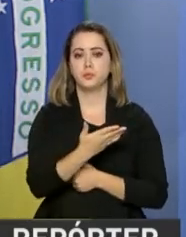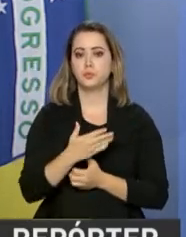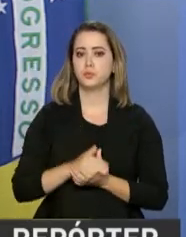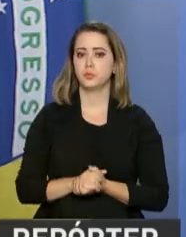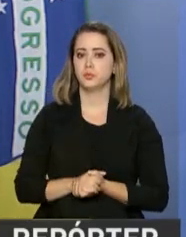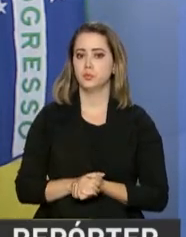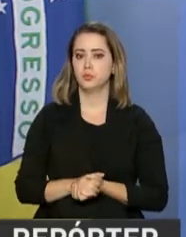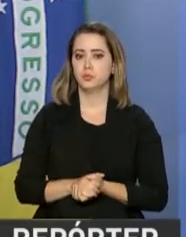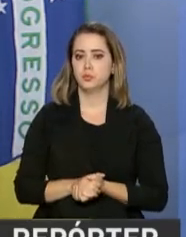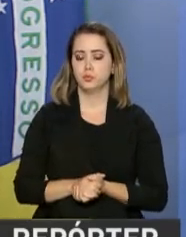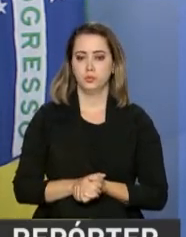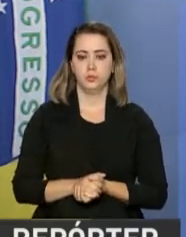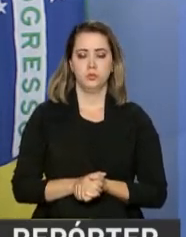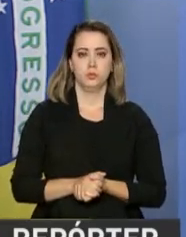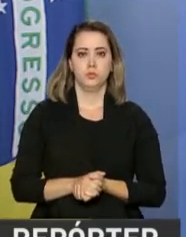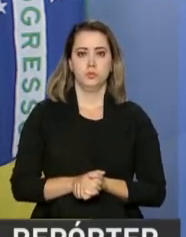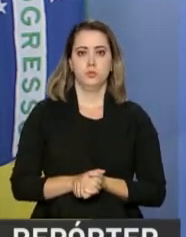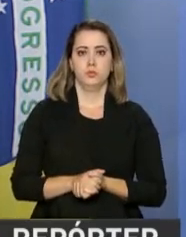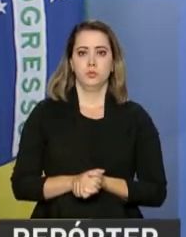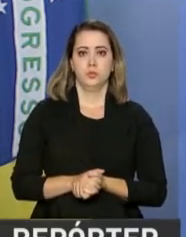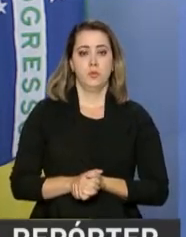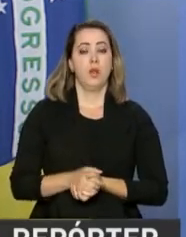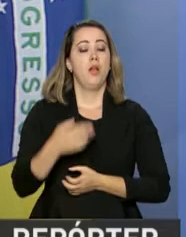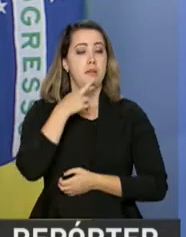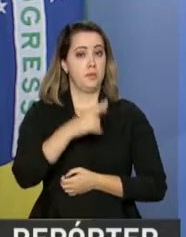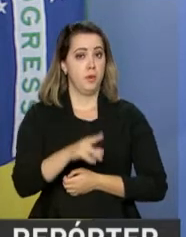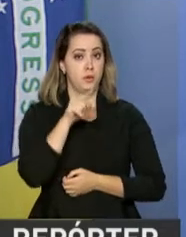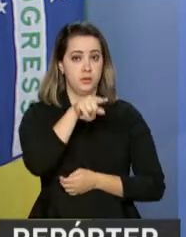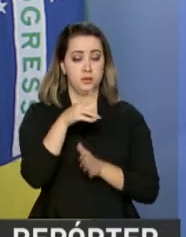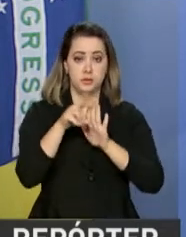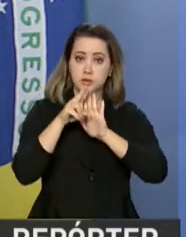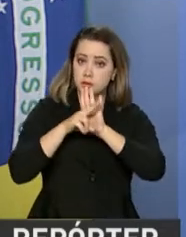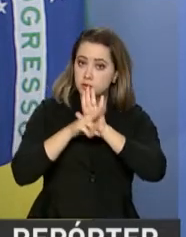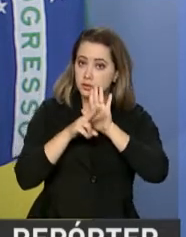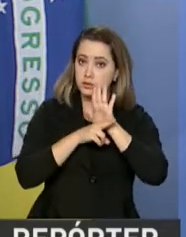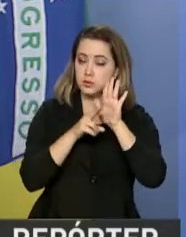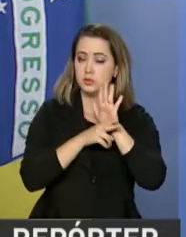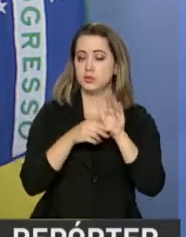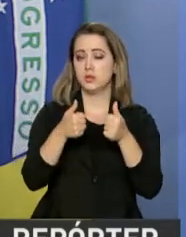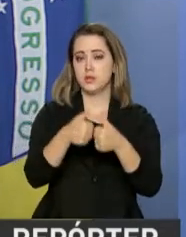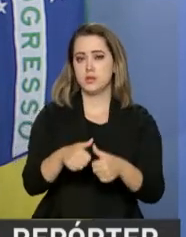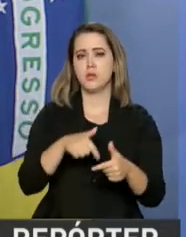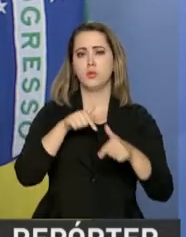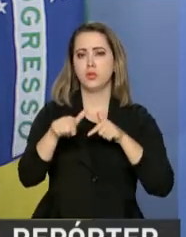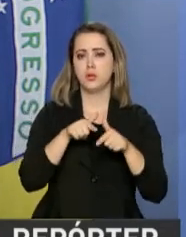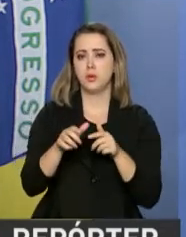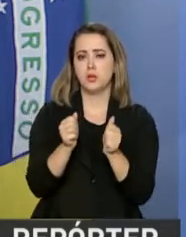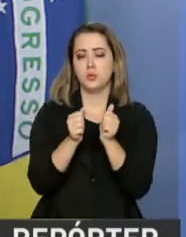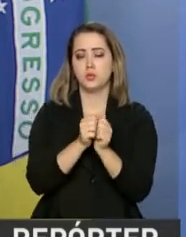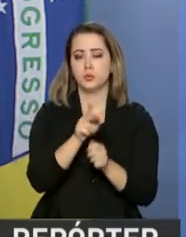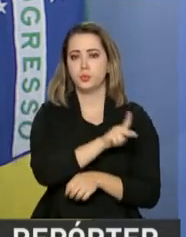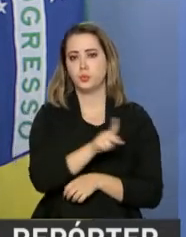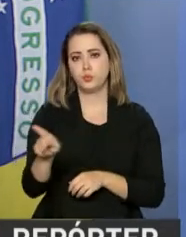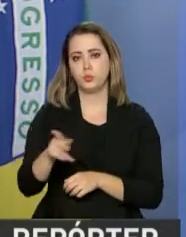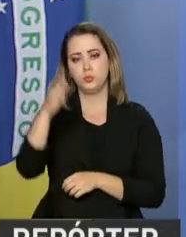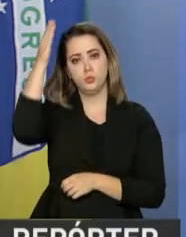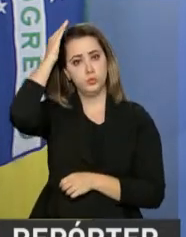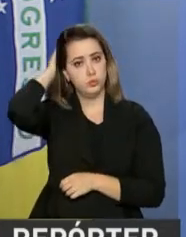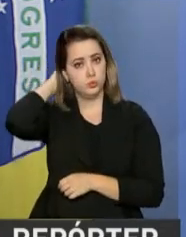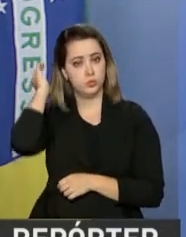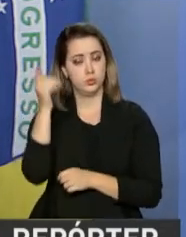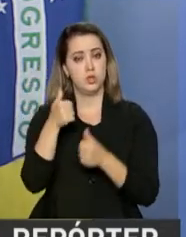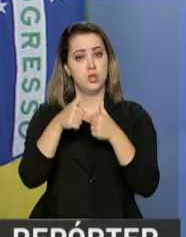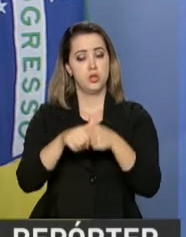os resultados concretos dessas medidas levadas adiante pelo presidente michel temer já se fazem sentir